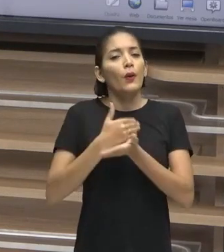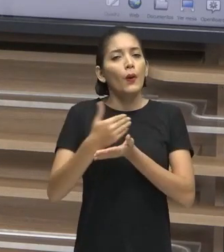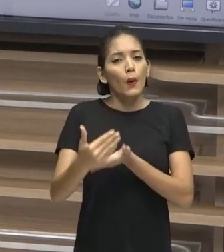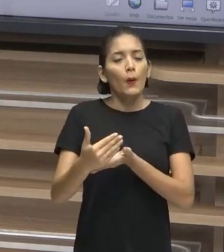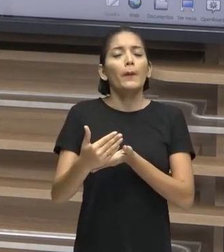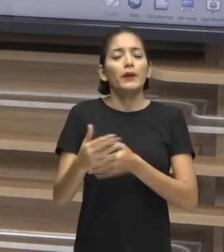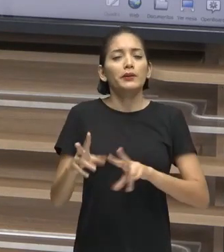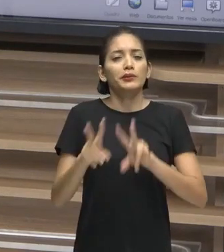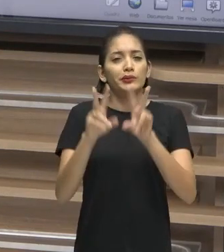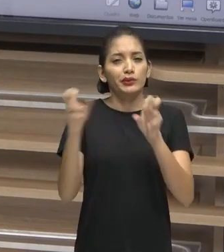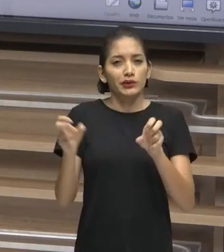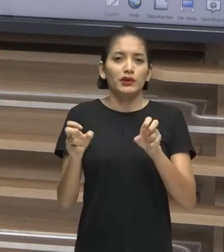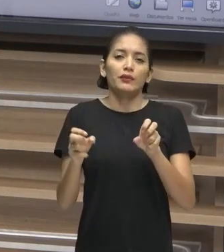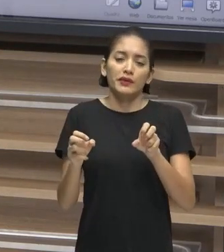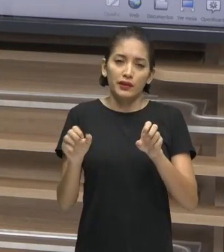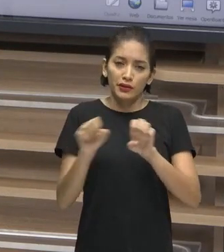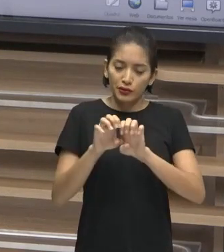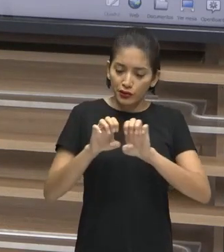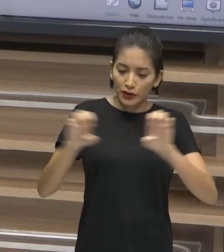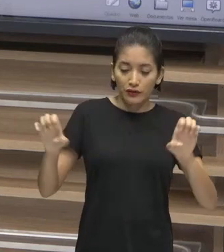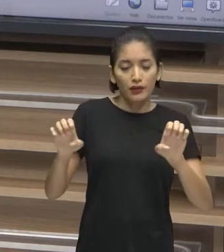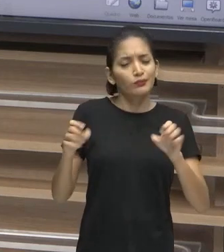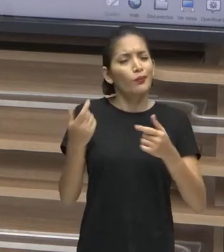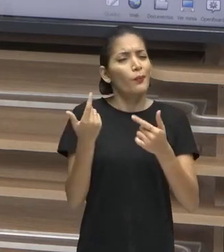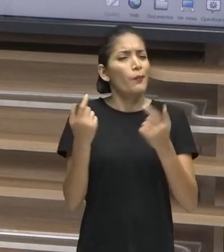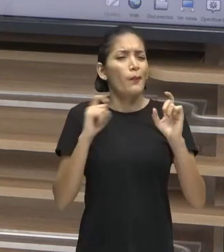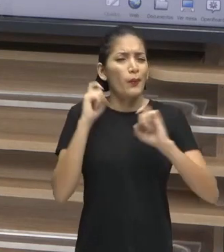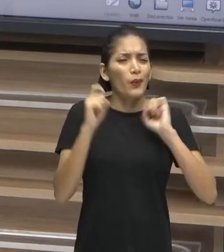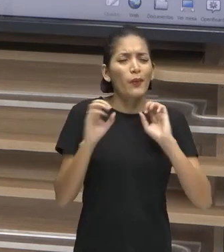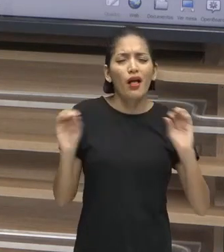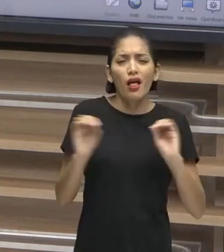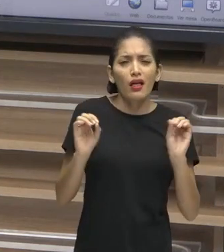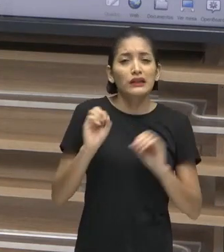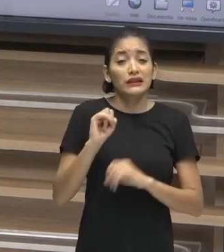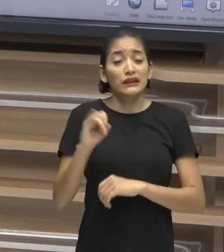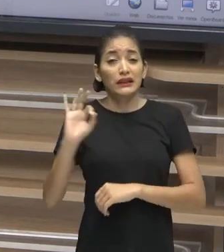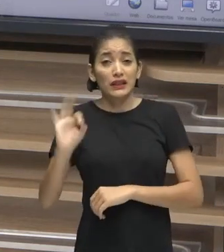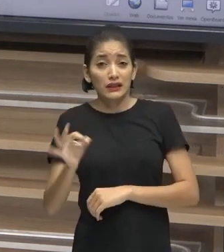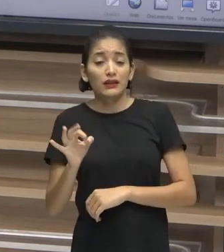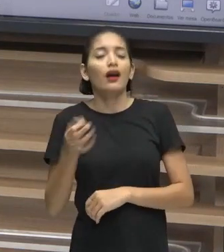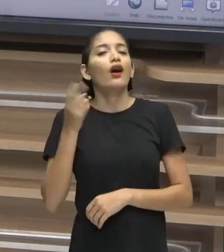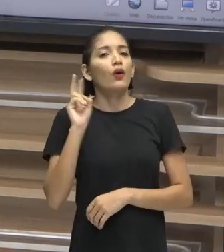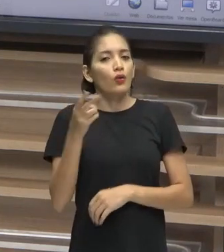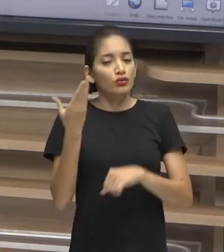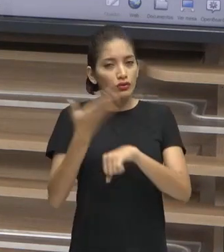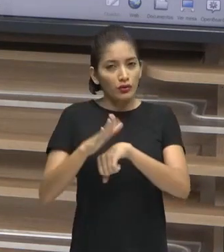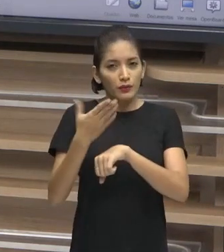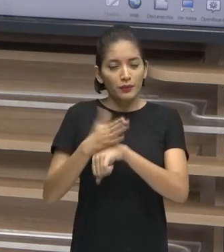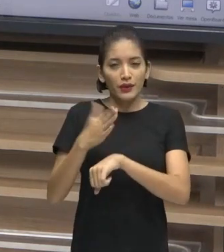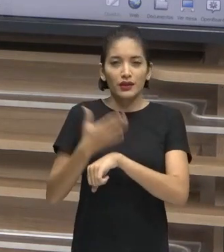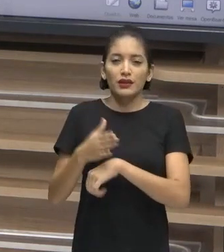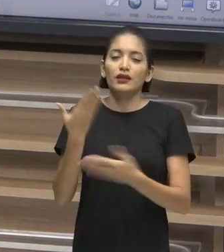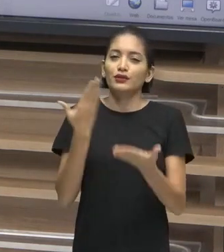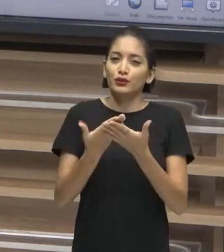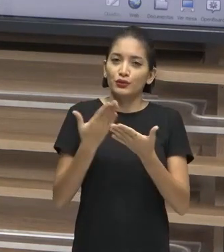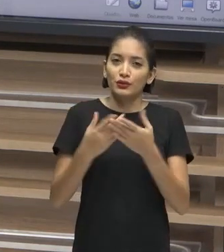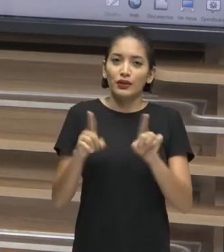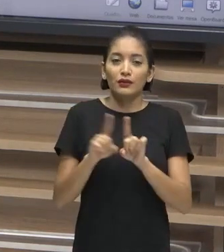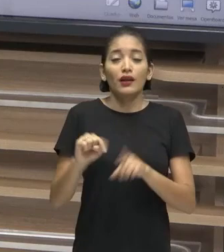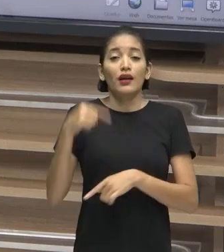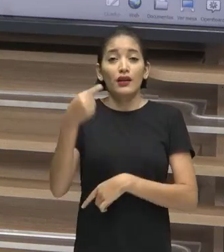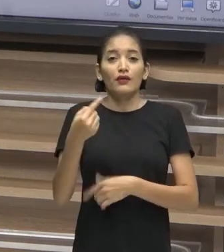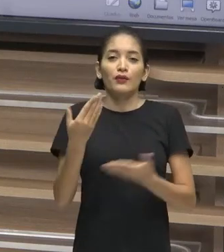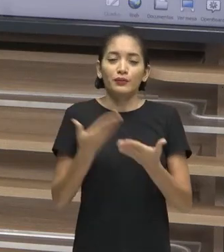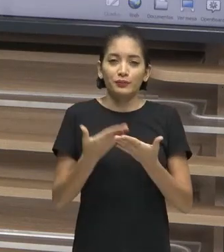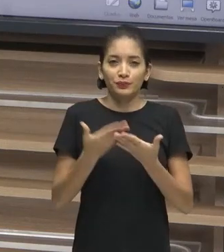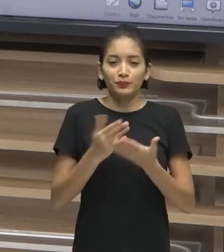essa questão de expressões, né? Então não se preocupe se vocês não acertaram, continuem exercitando, continuem estudando e a gente se vê